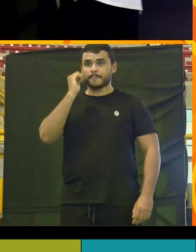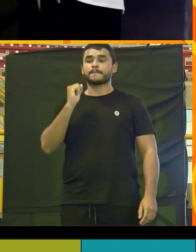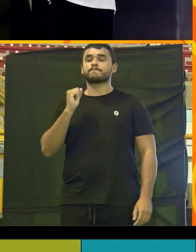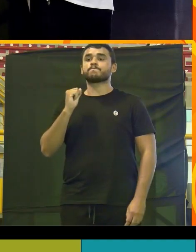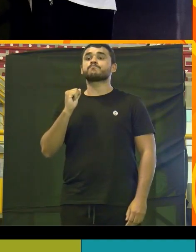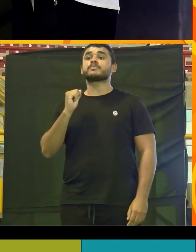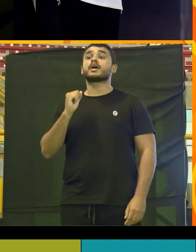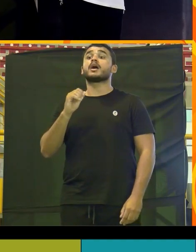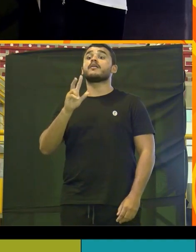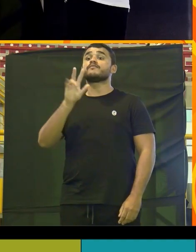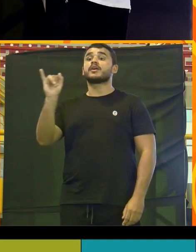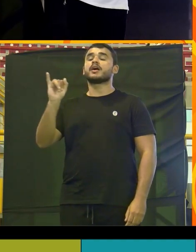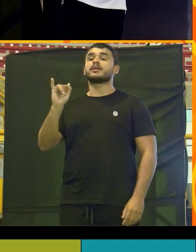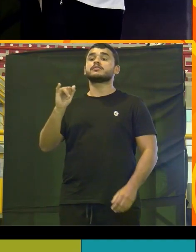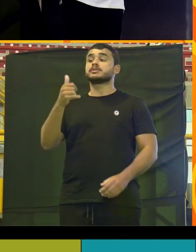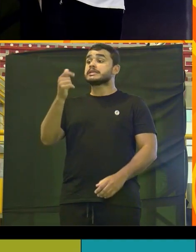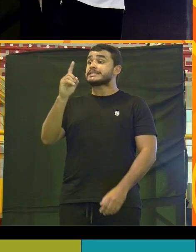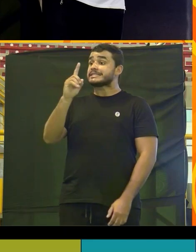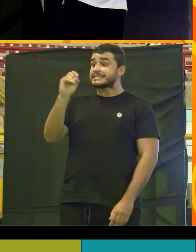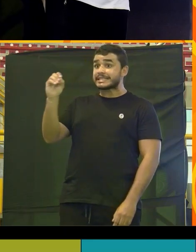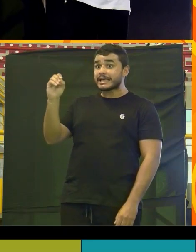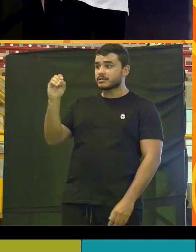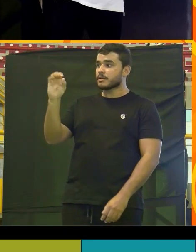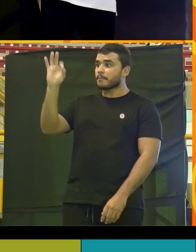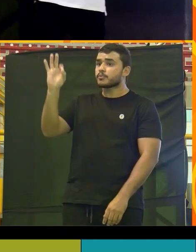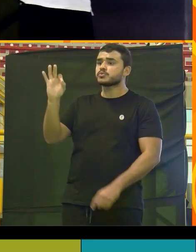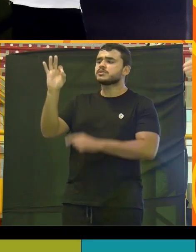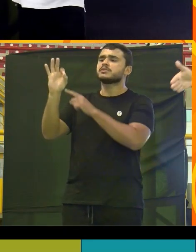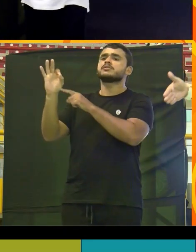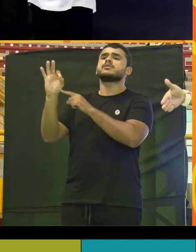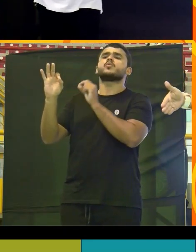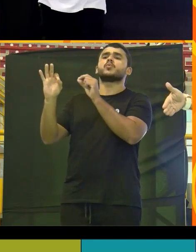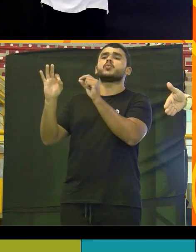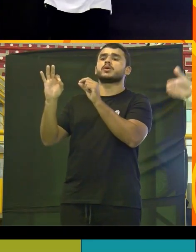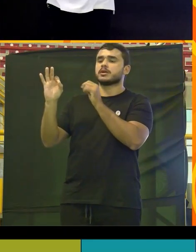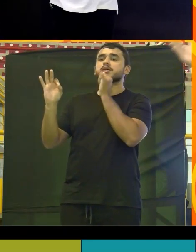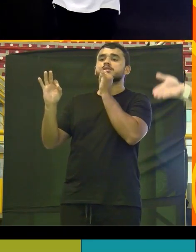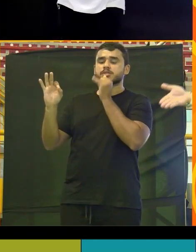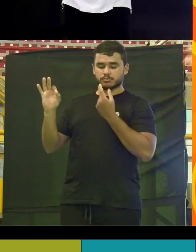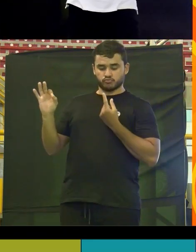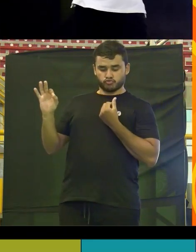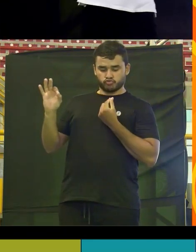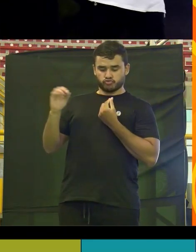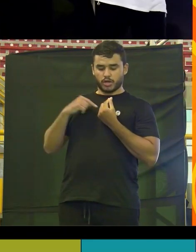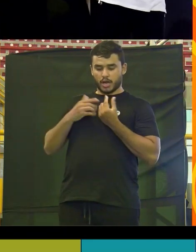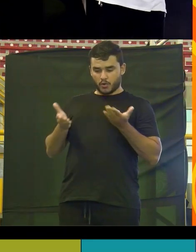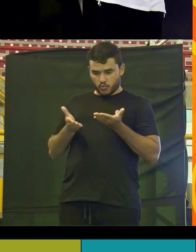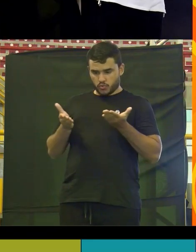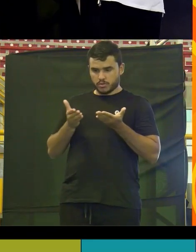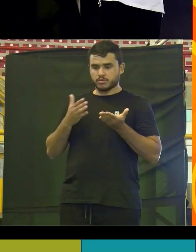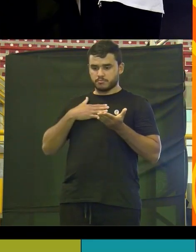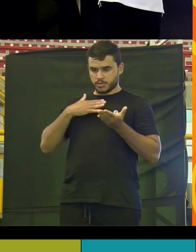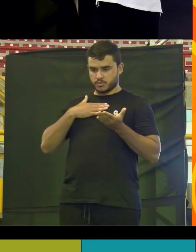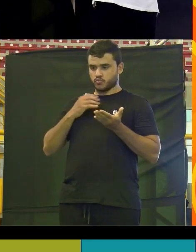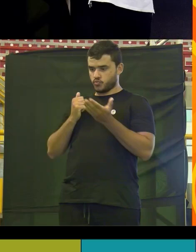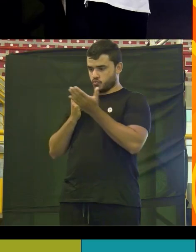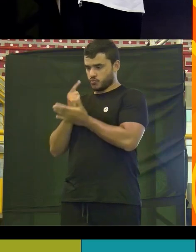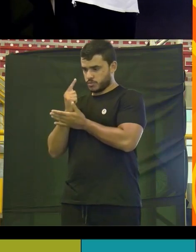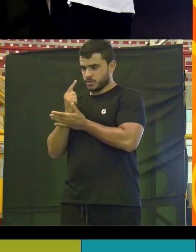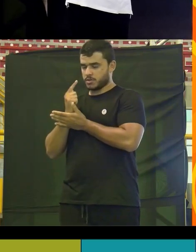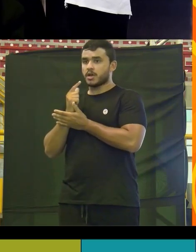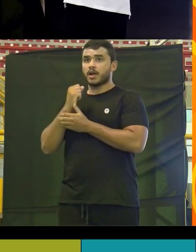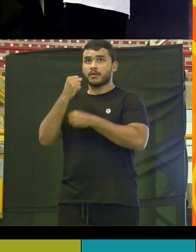depreciação chega a 100%, em 8 anos a depreciação